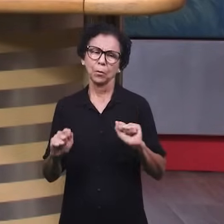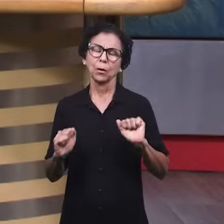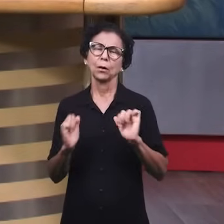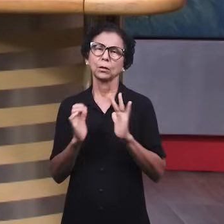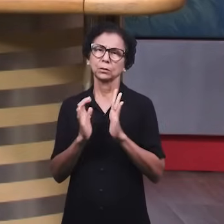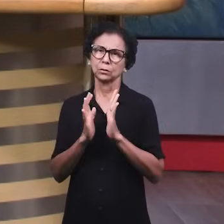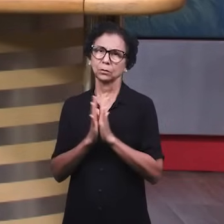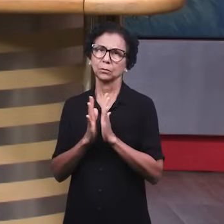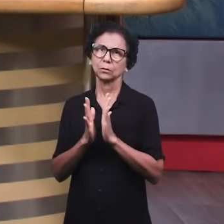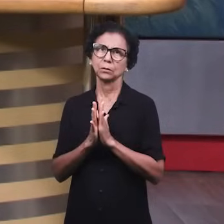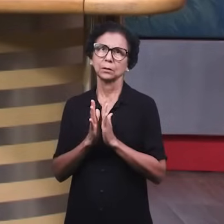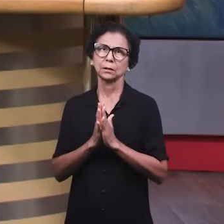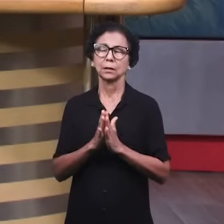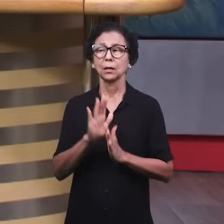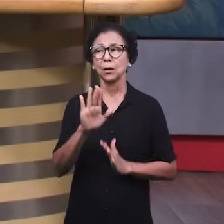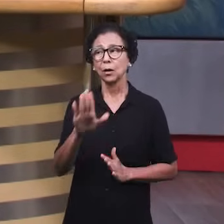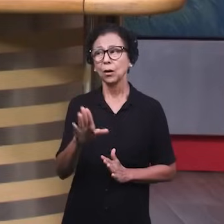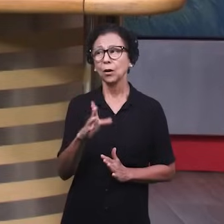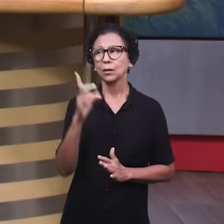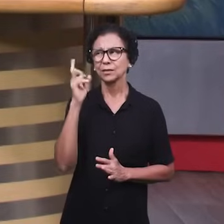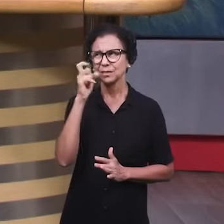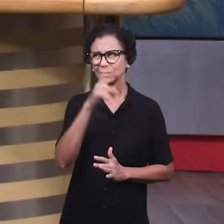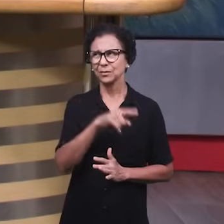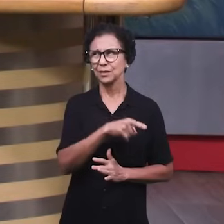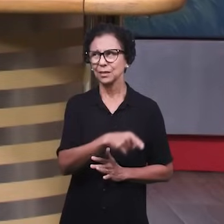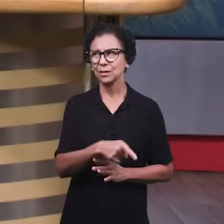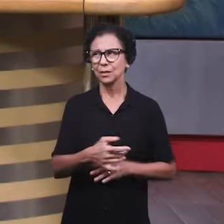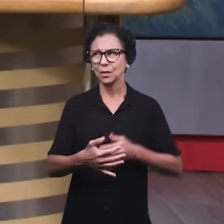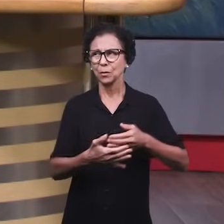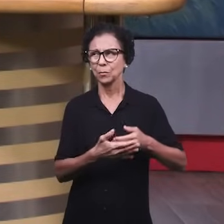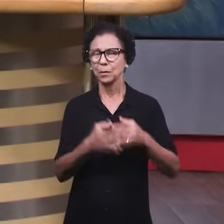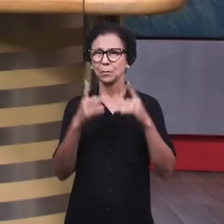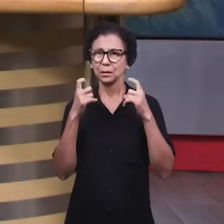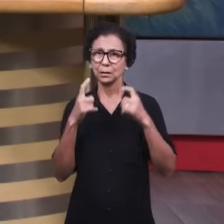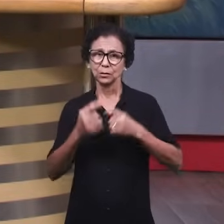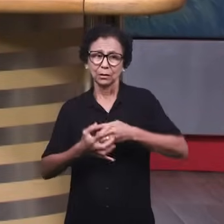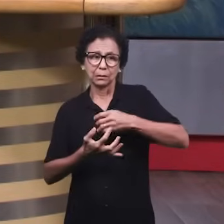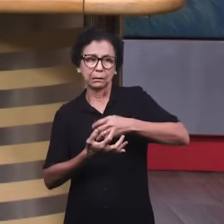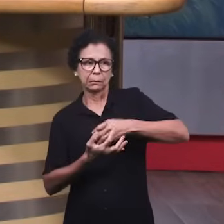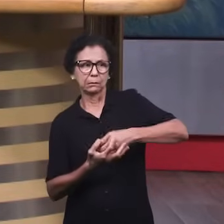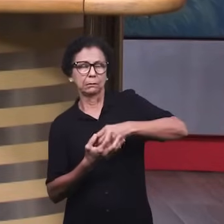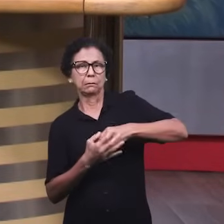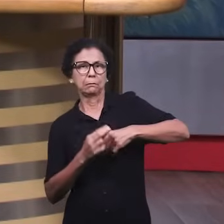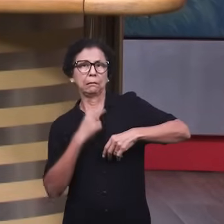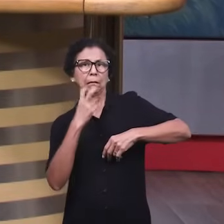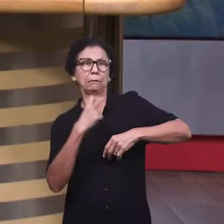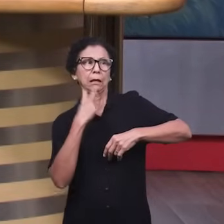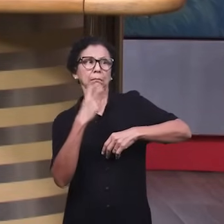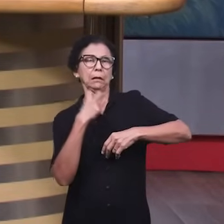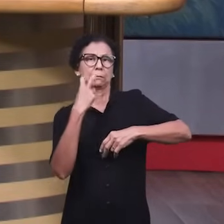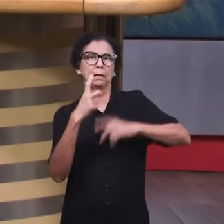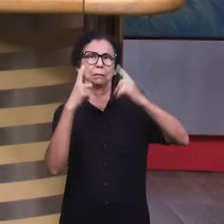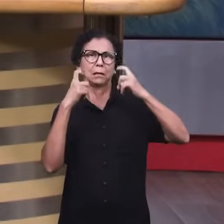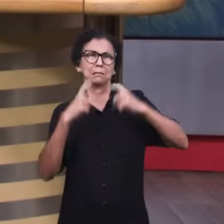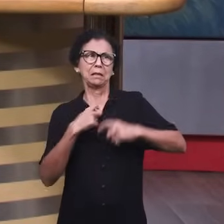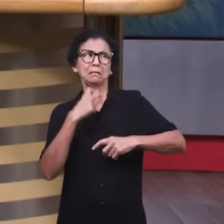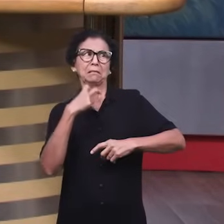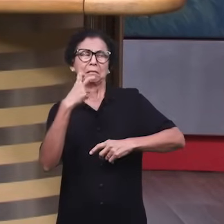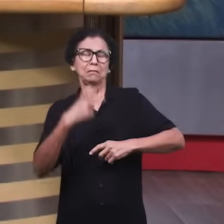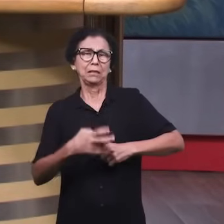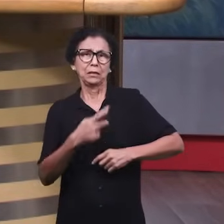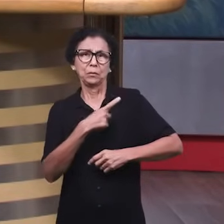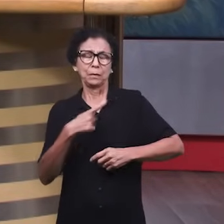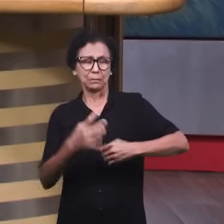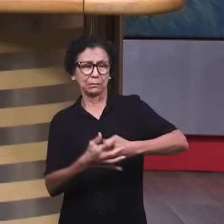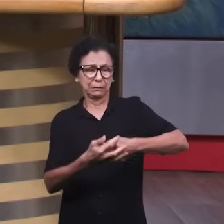criança tem alguma questão que traz desconforto e a criança el chorando aos berros ficam são Muito desconfortável né passor